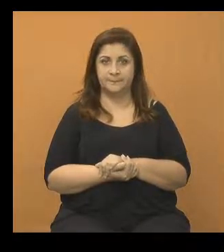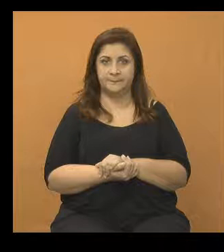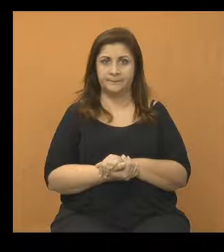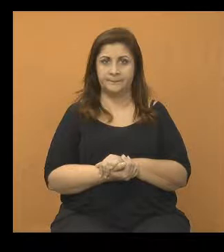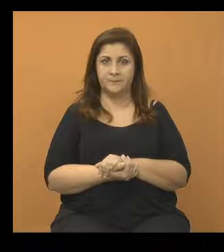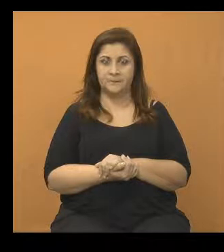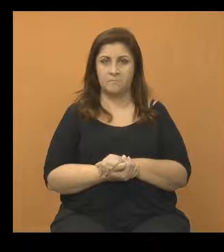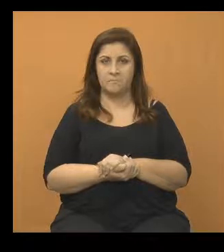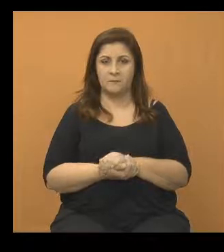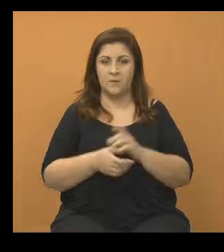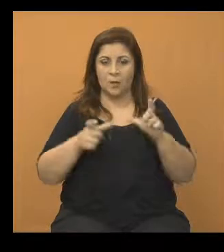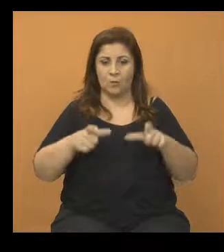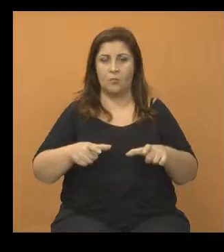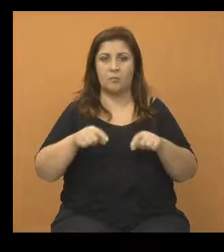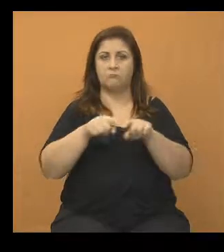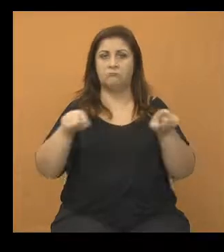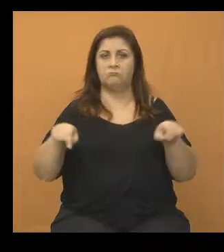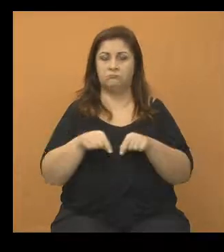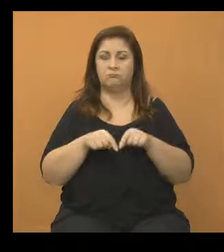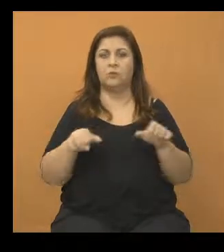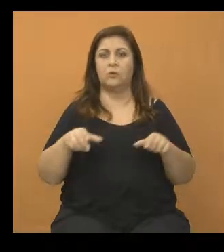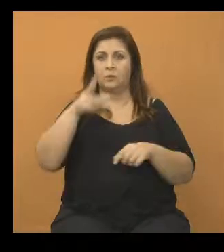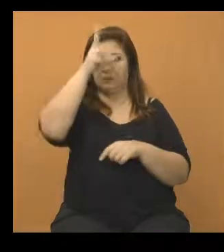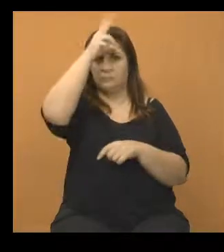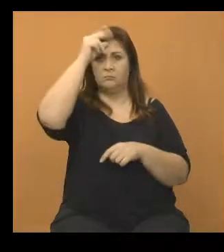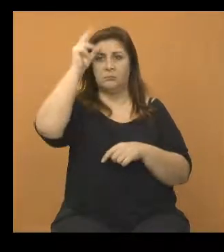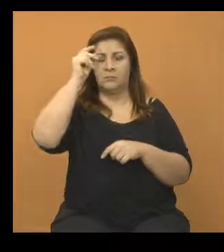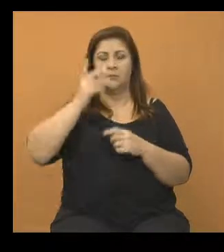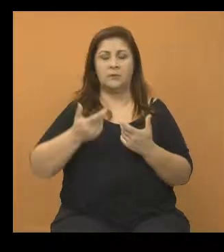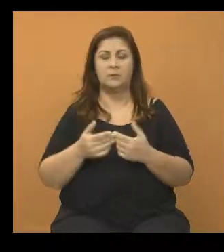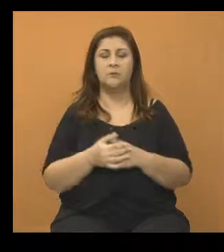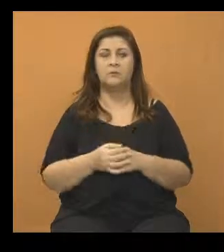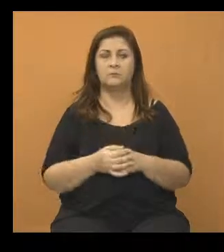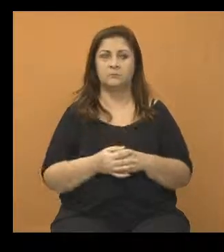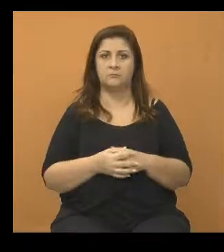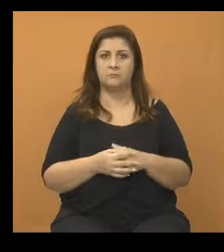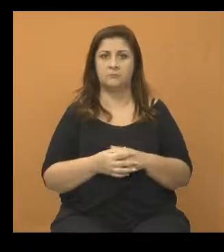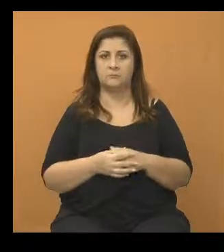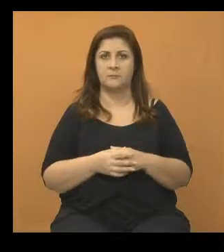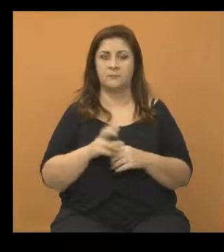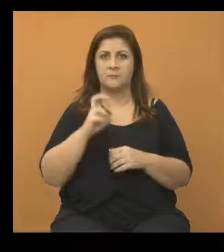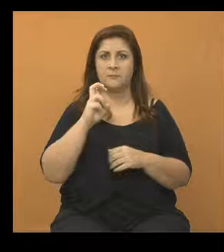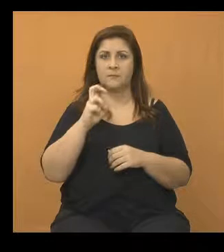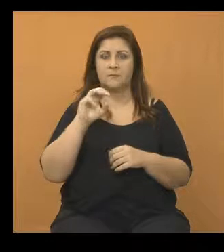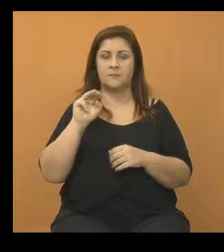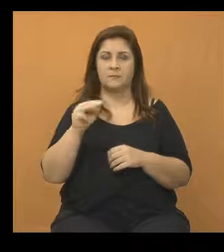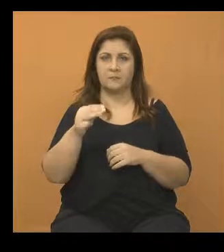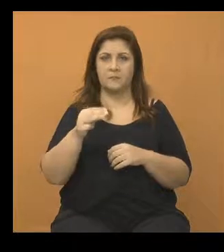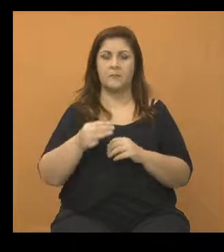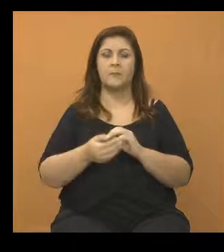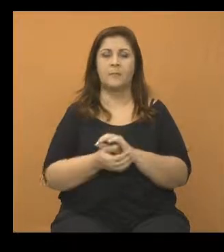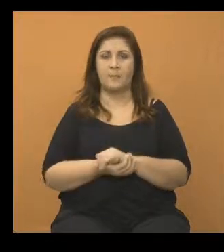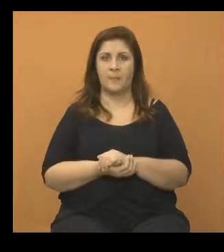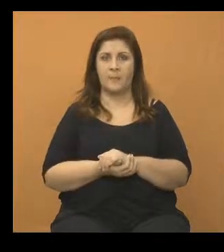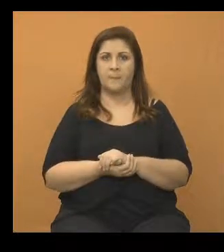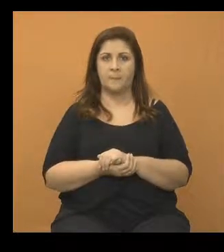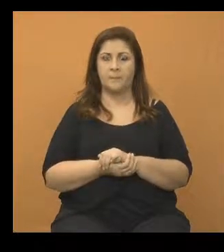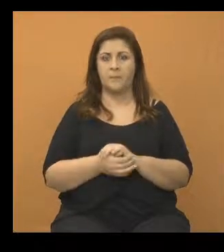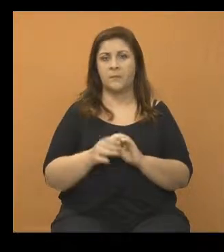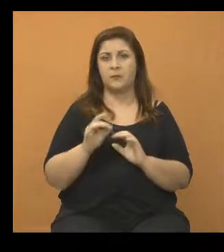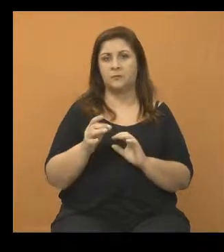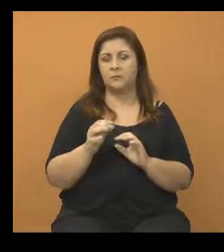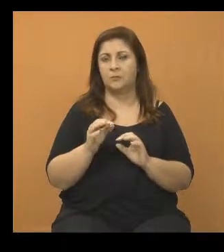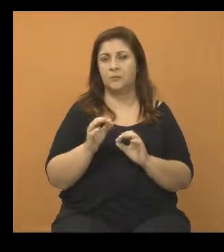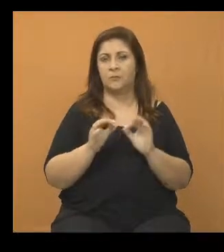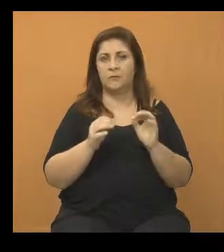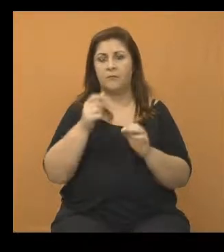Gabinete do Prefeito, não teve alteração significativa, está na casa dos 5 milhões, isso daí só deve a correções de